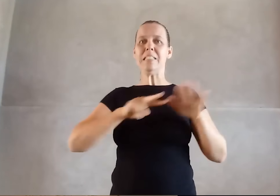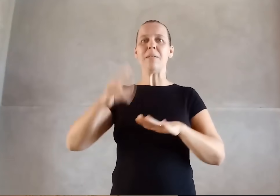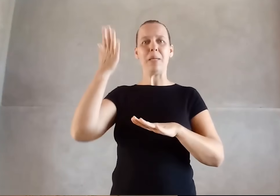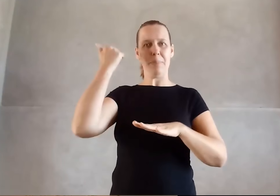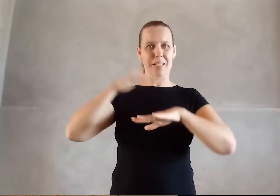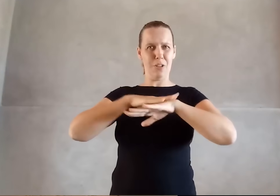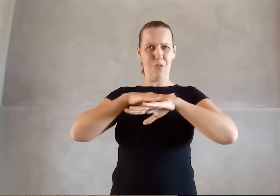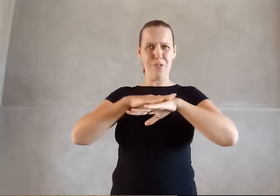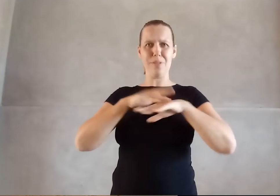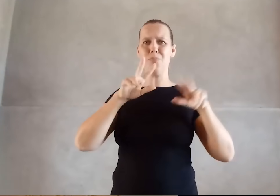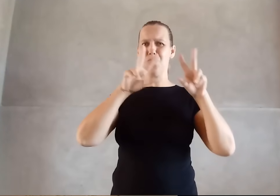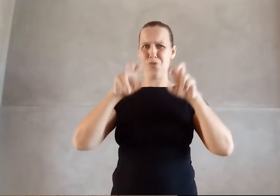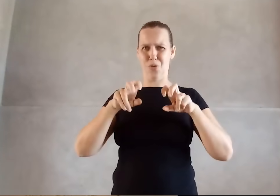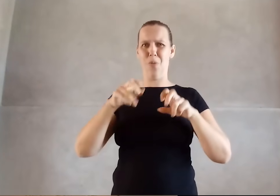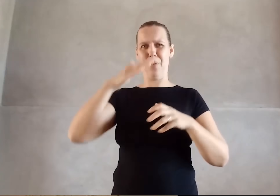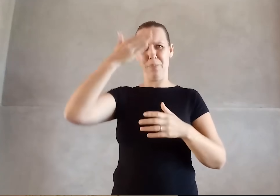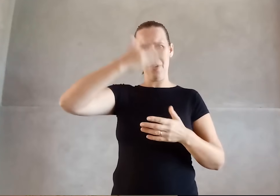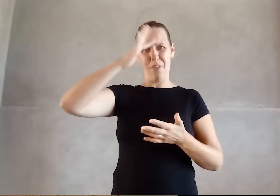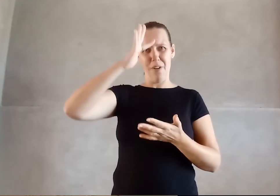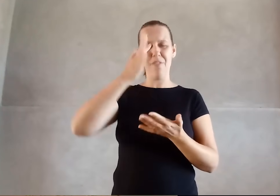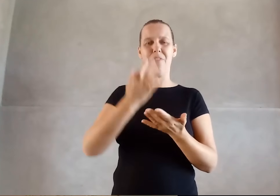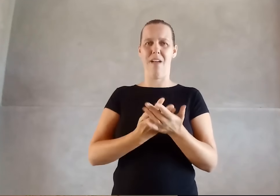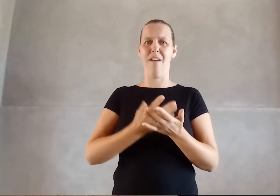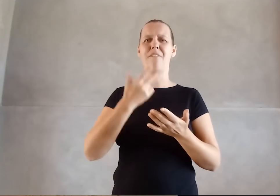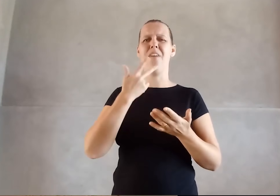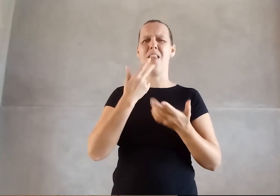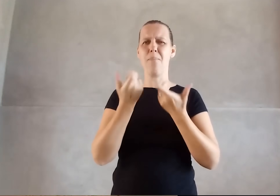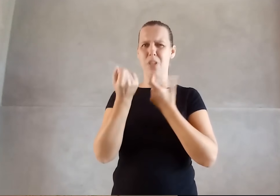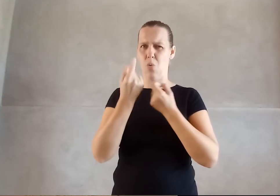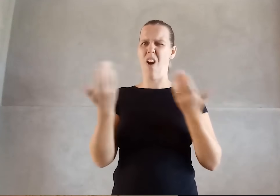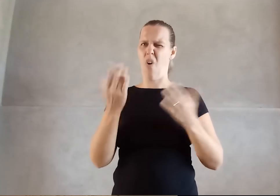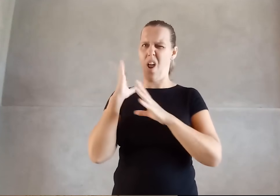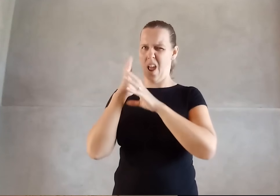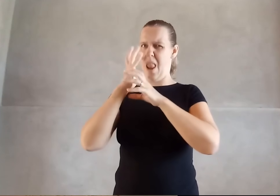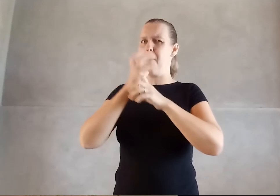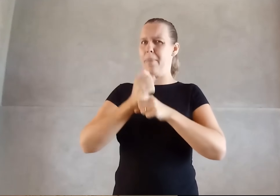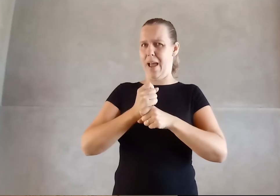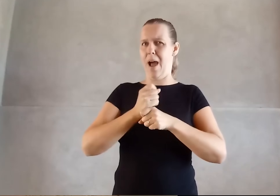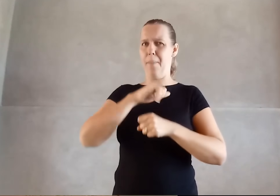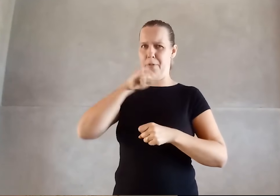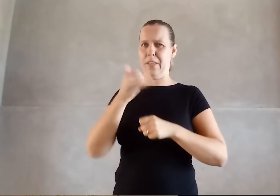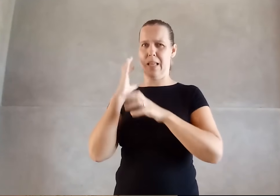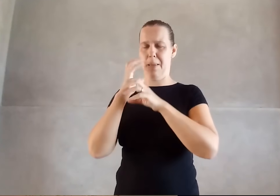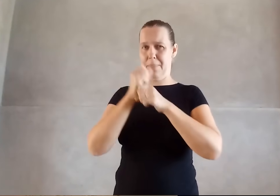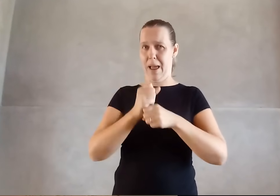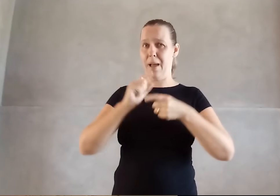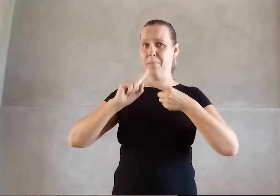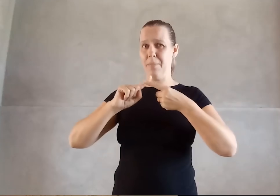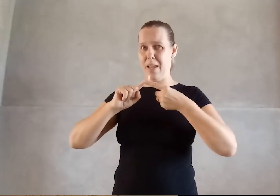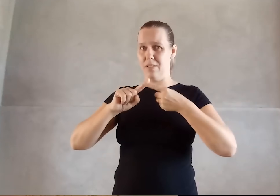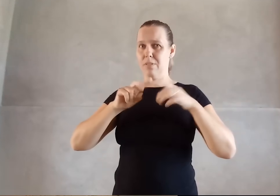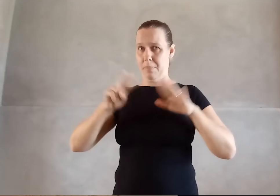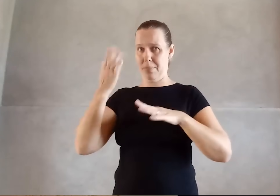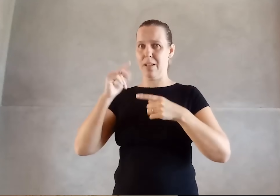de provações, como é que devem se portar. Semana passada, quando falamos sobre esse tema, nós descrevemos alguns